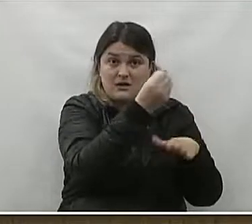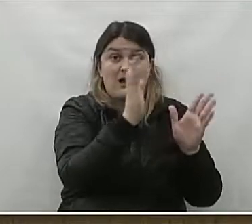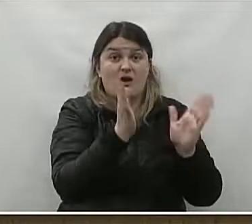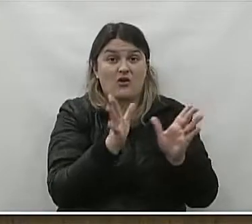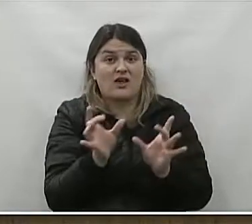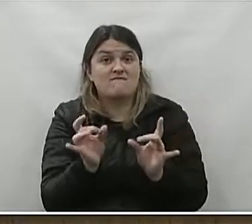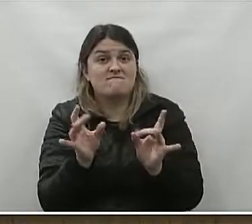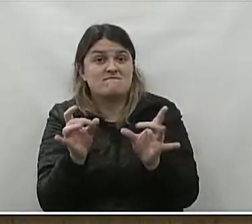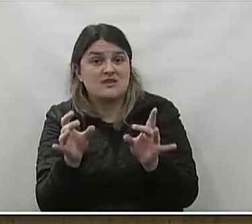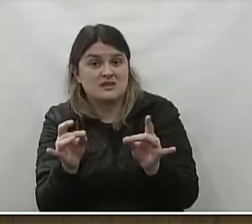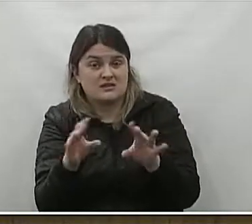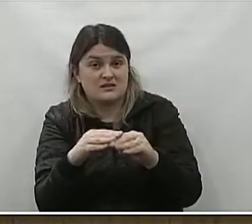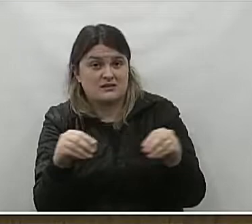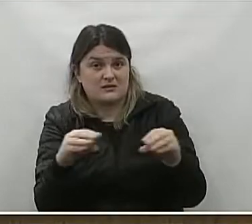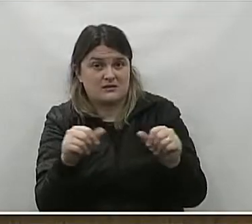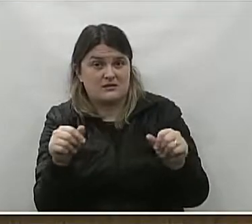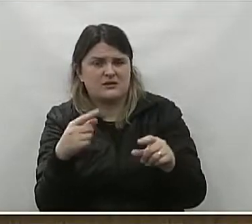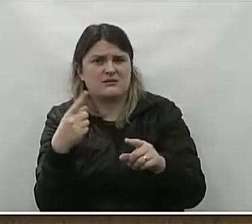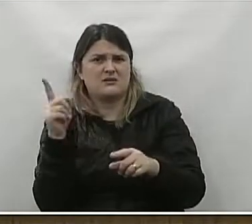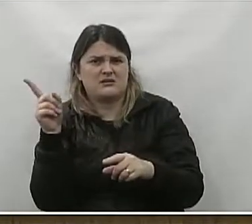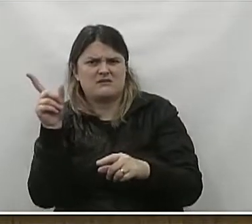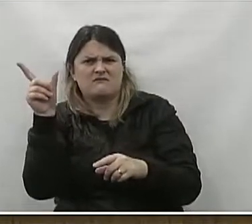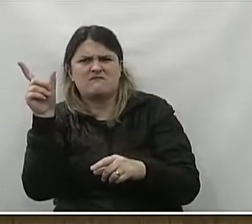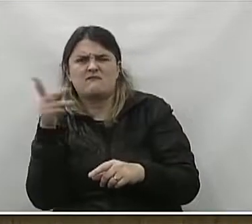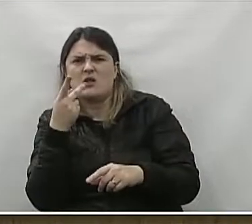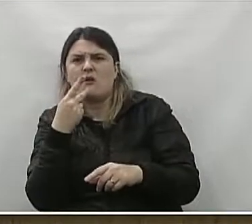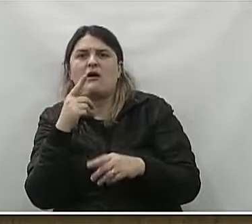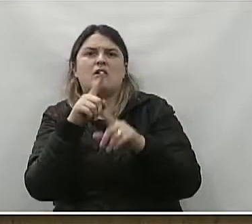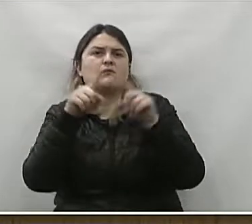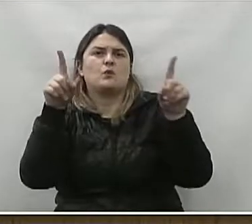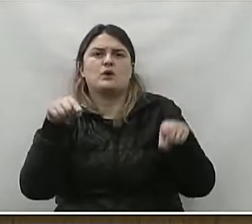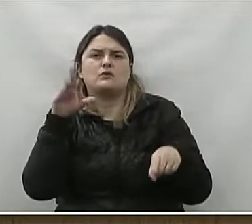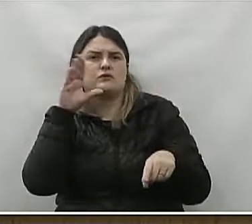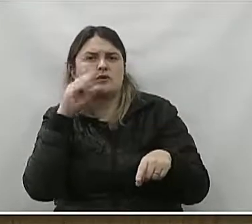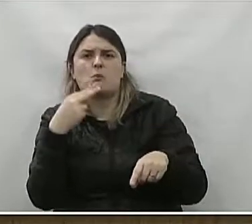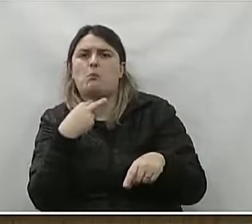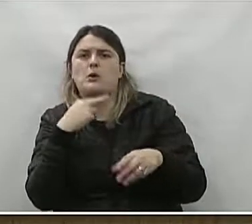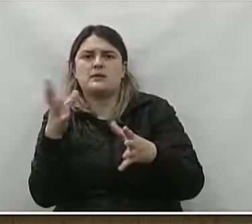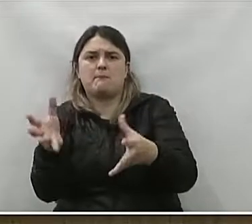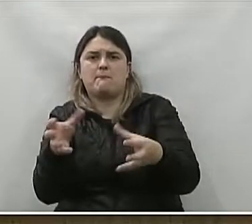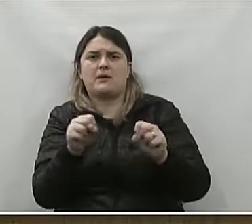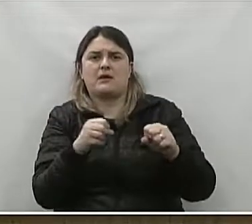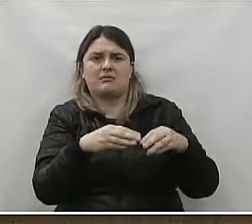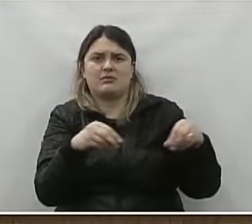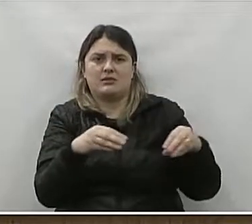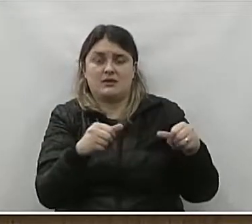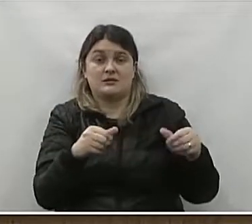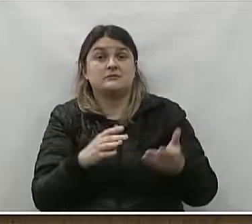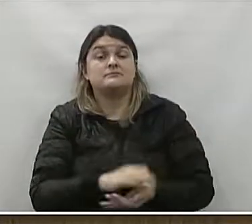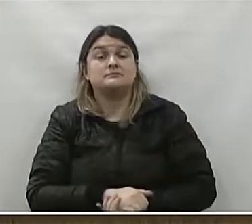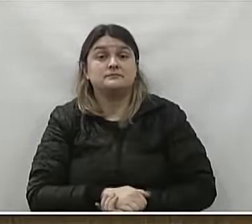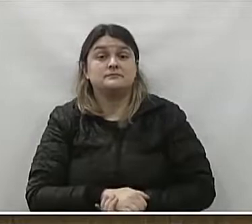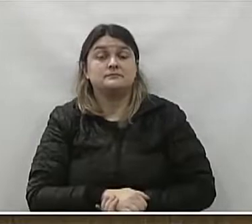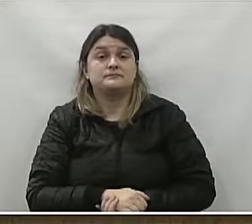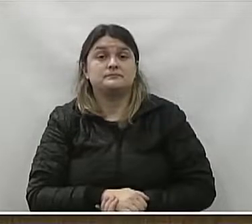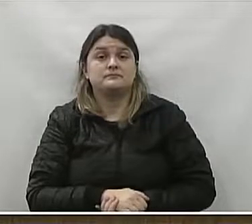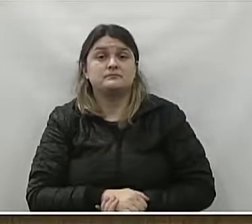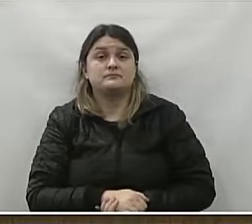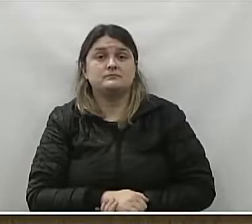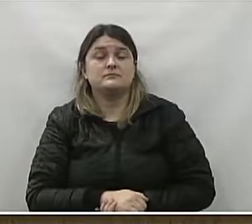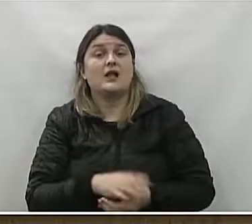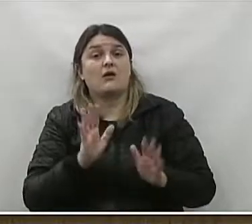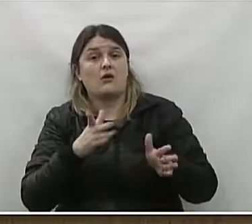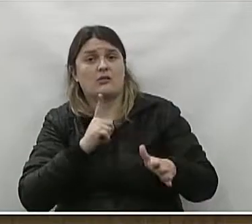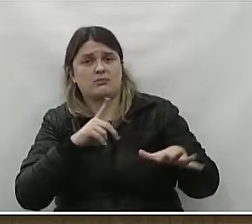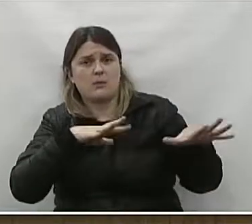esse o terreno do fundo porque eu mesmo fala que os funcionários não podem receber terra e daí a